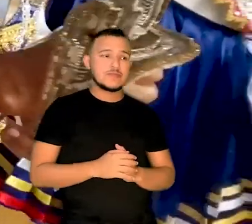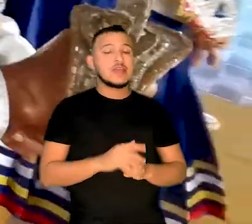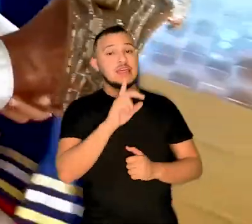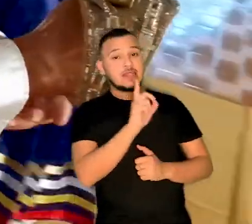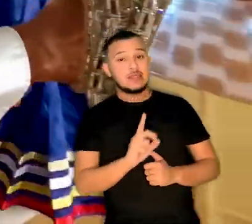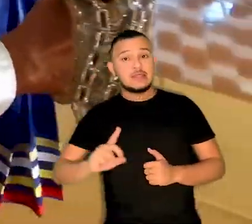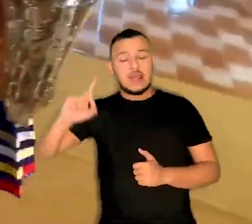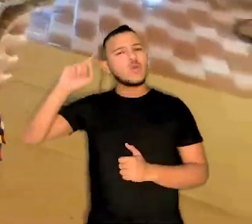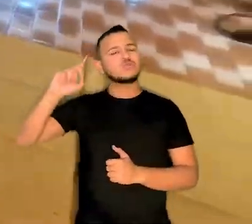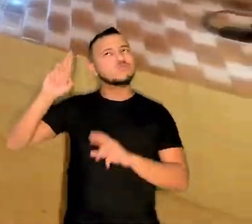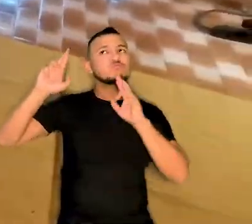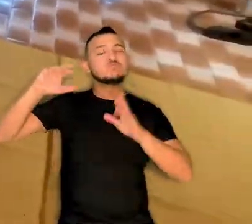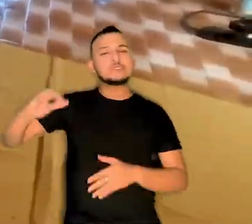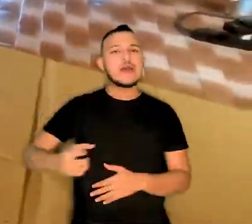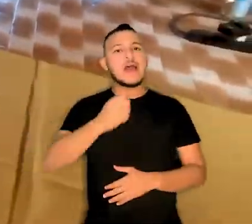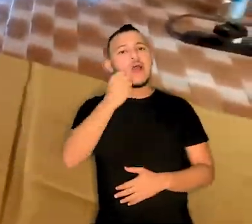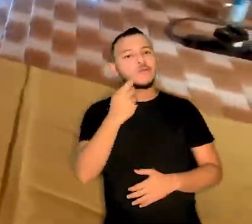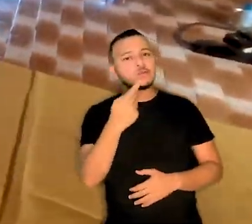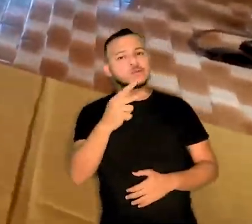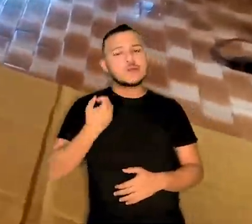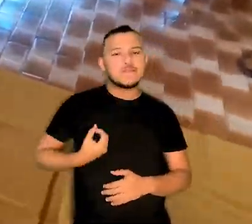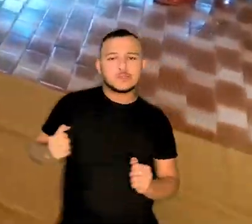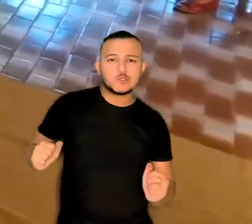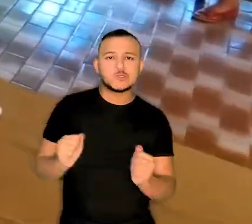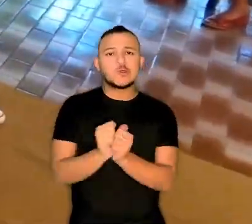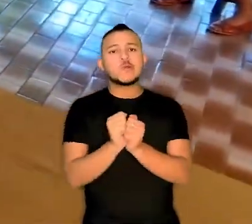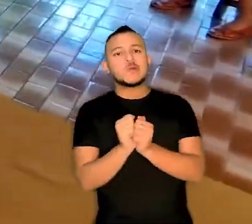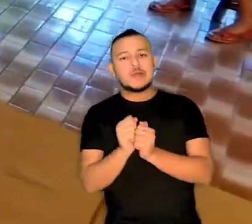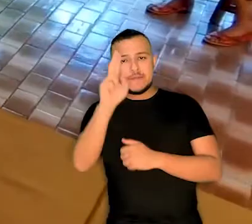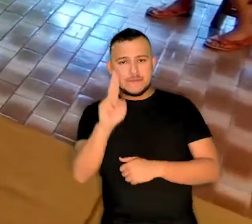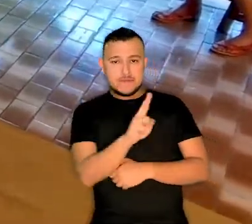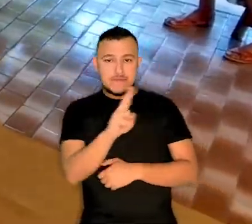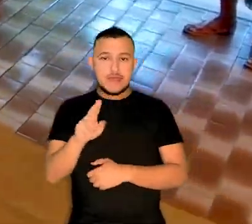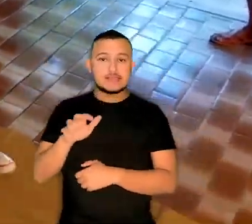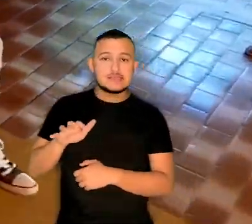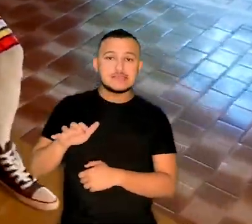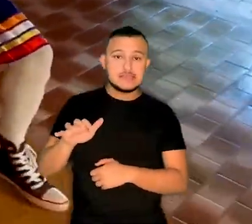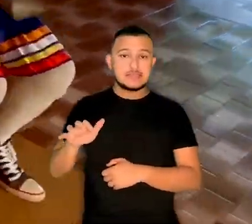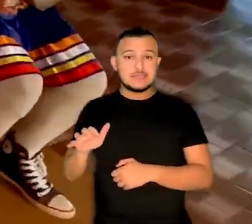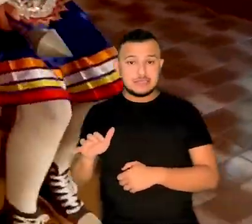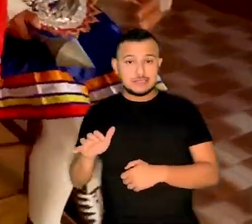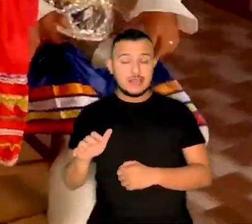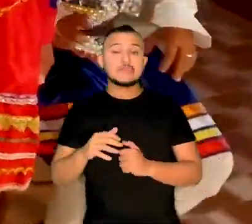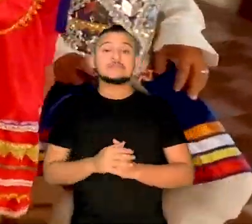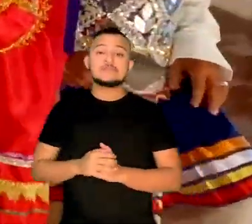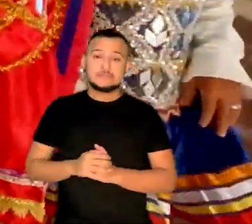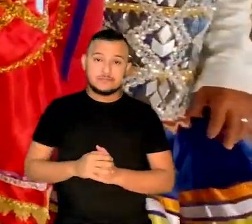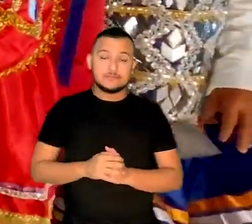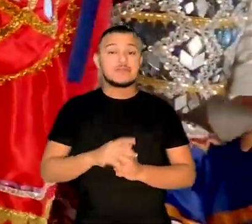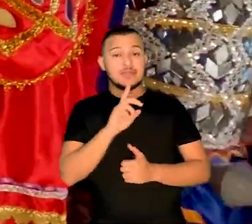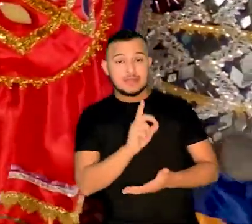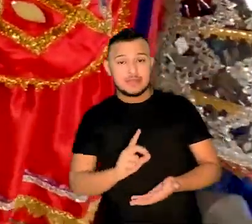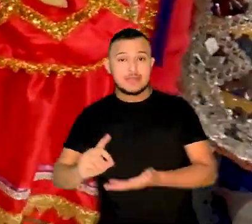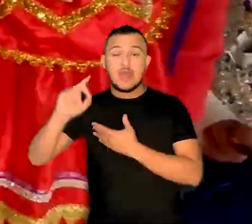Salva aqui, quando o padre diz uma missa cantada. Eu te salva